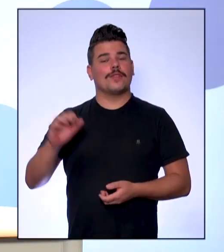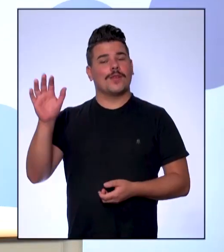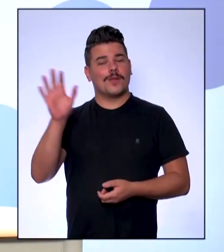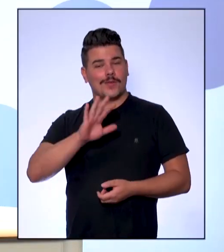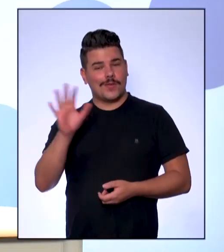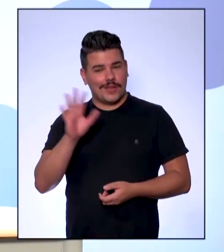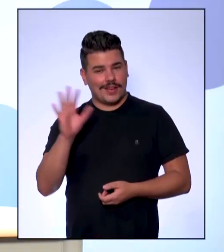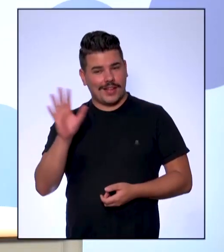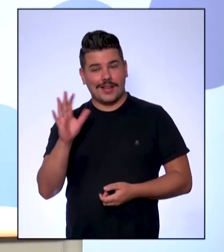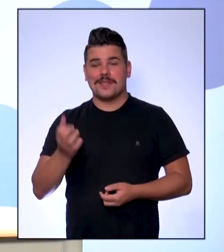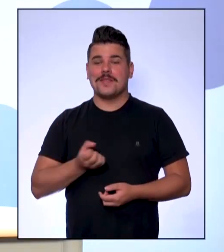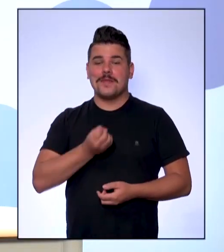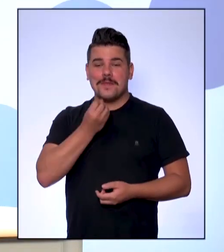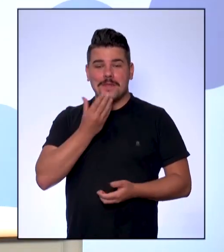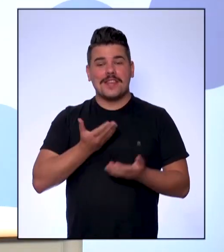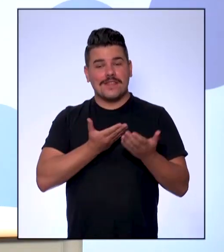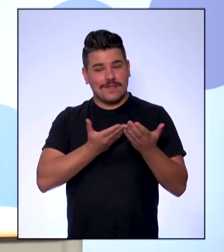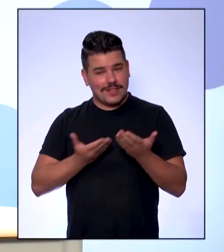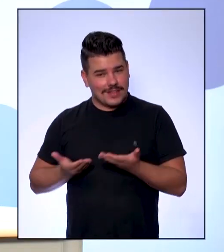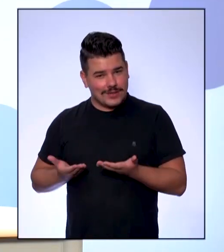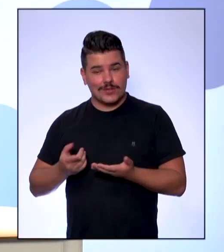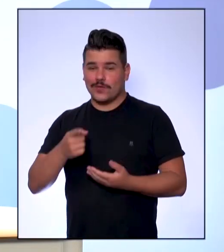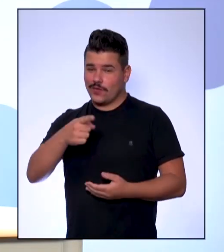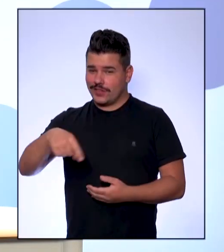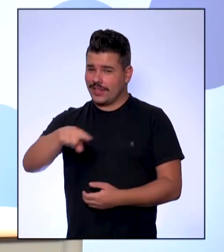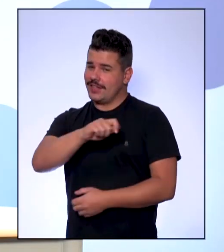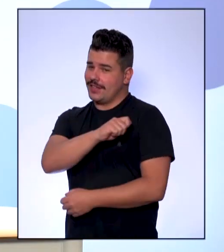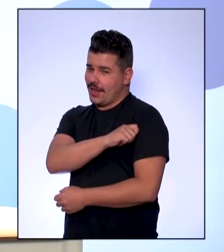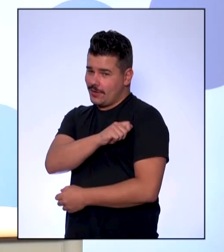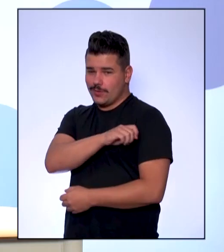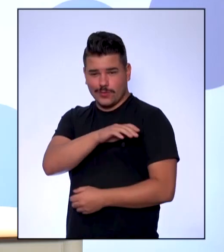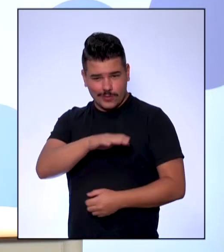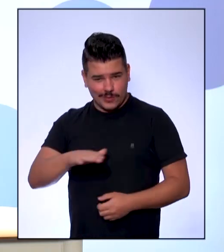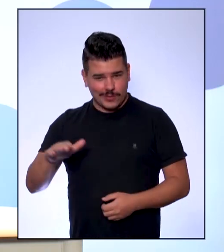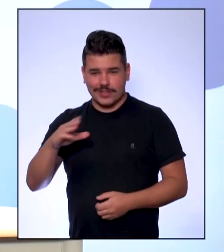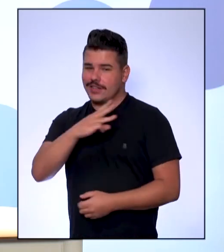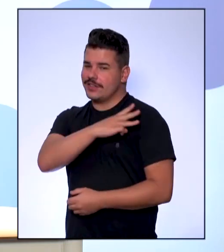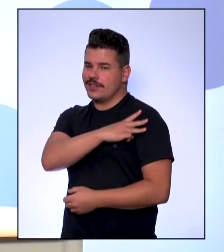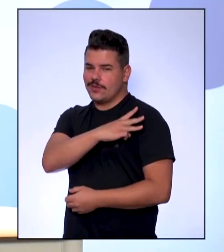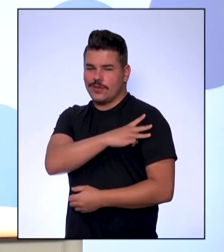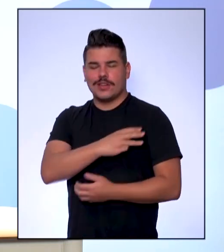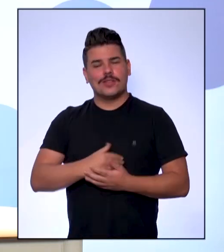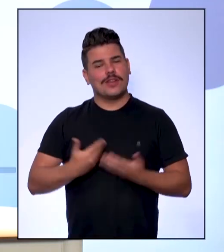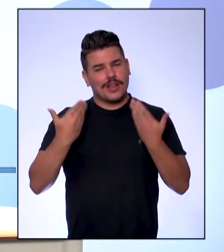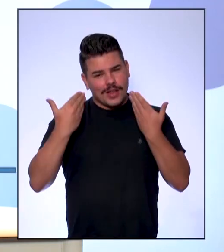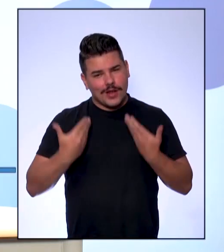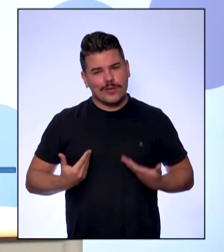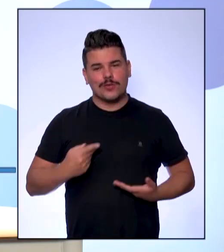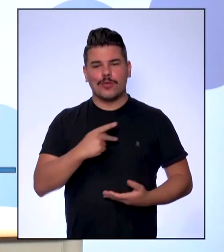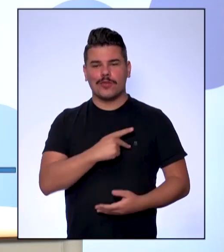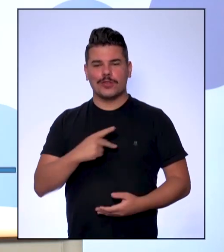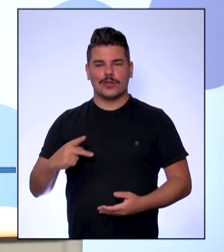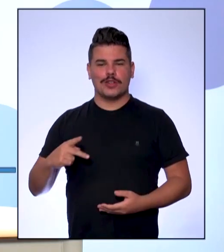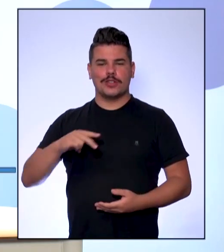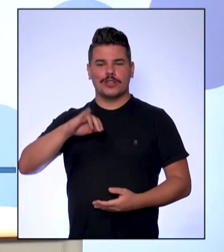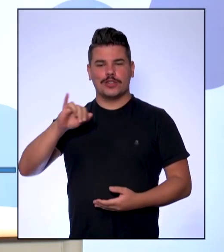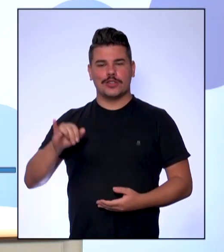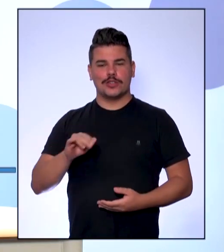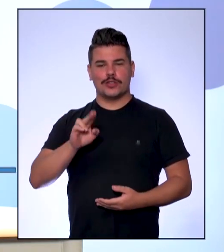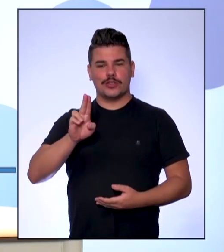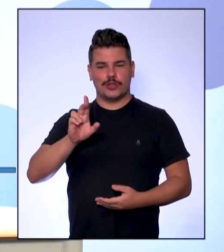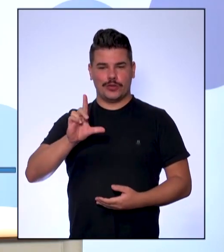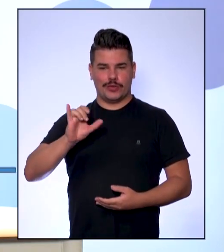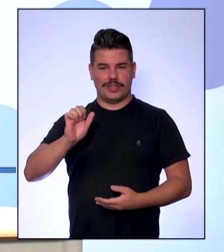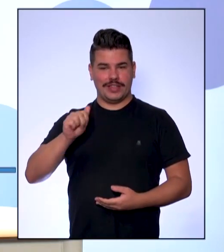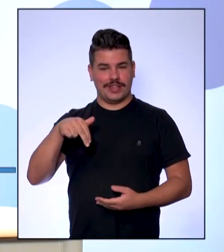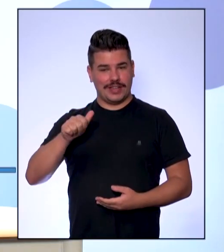Olá, sejam bem-vindos, alunos do terceiro ano do ensino médio. Eu sou a professora Juliana e estarei com